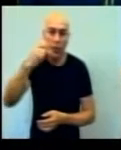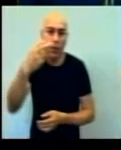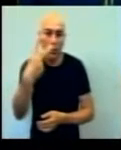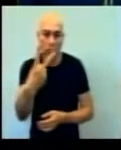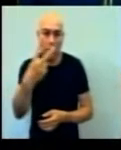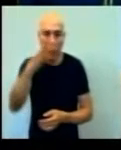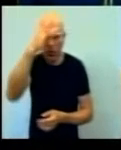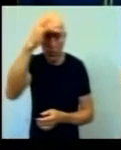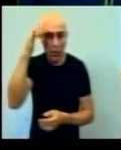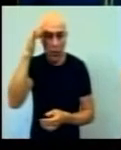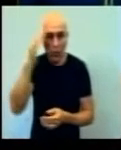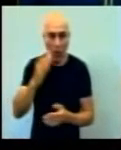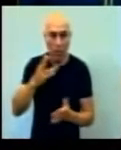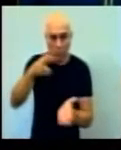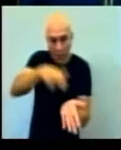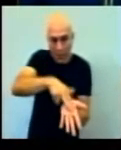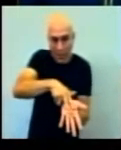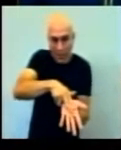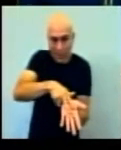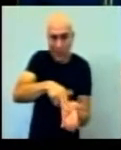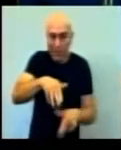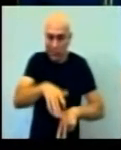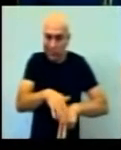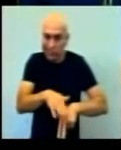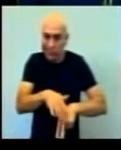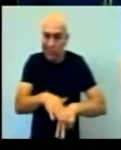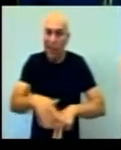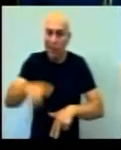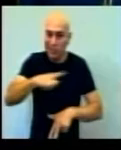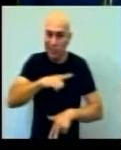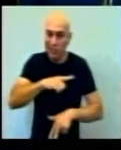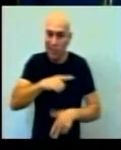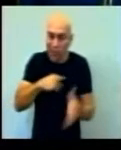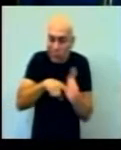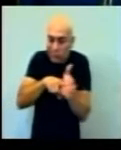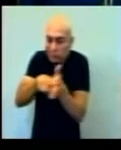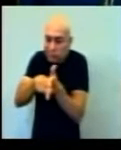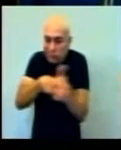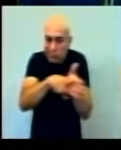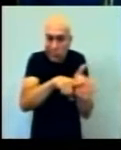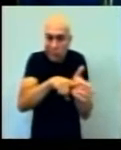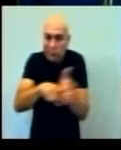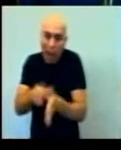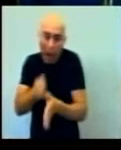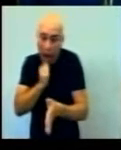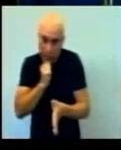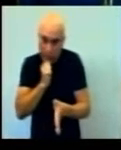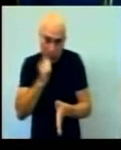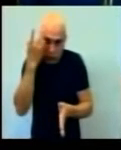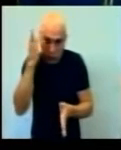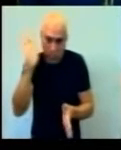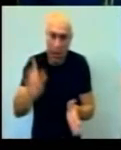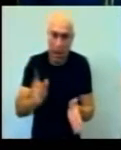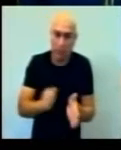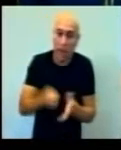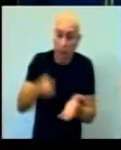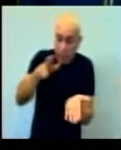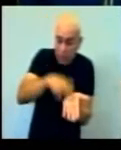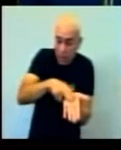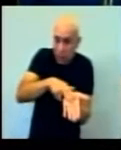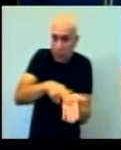né, esses pacientes foram que eles tiveram estão em investigação, né, realmente ainda estão internados, e